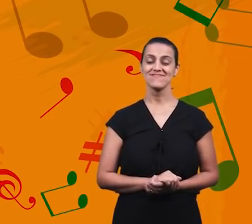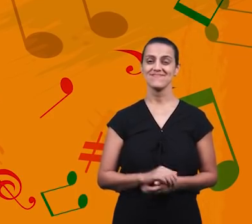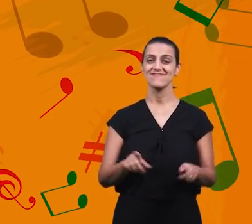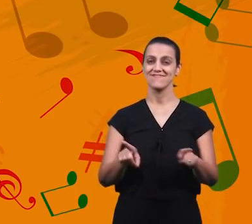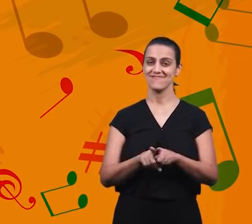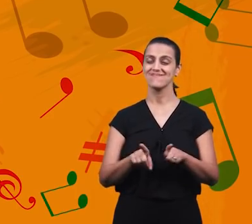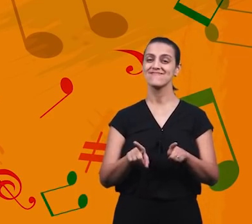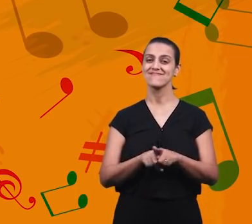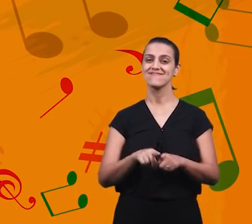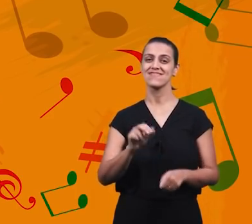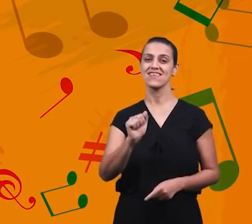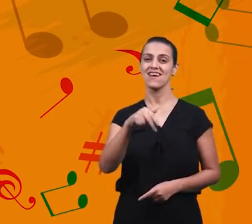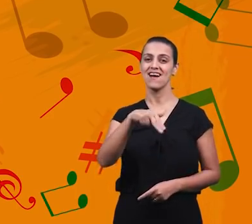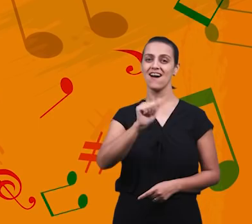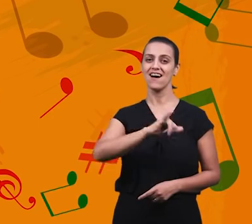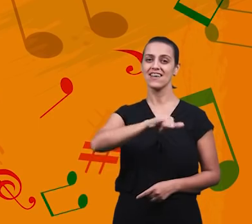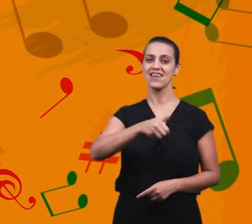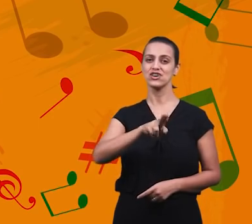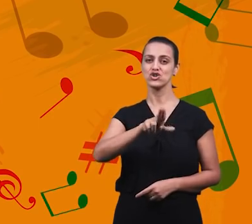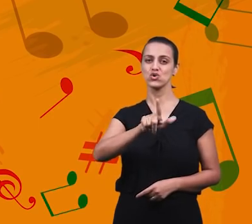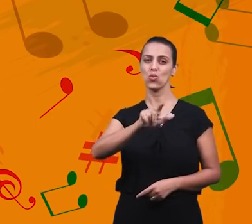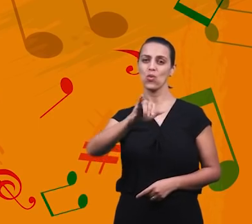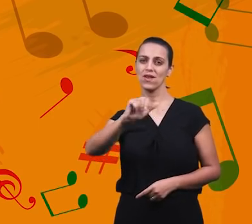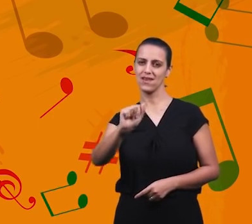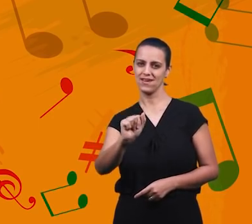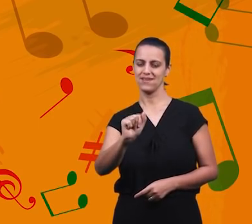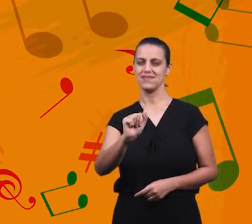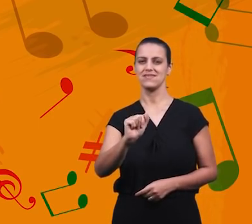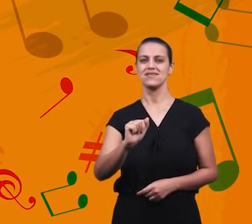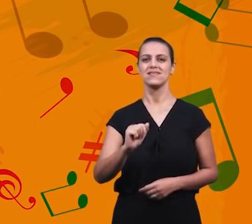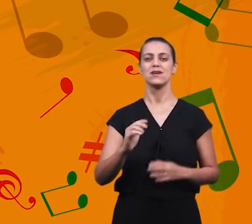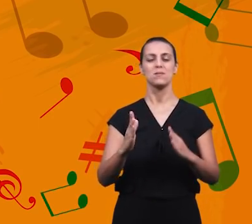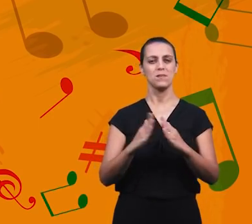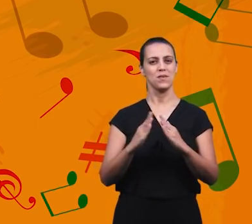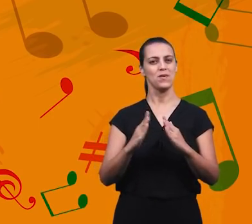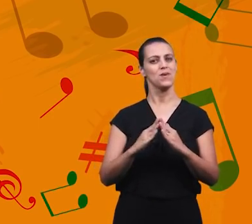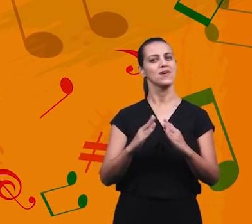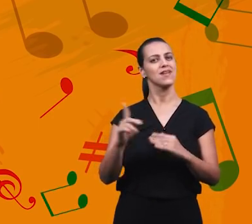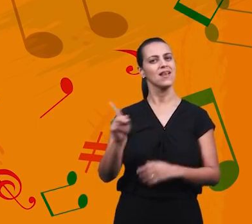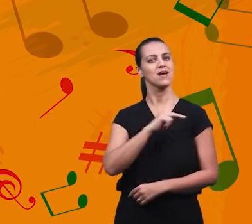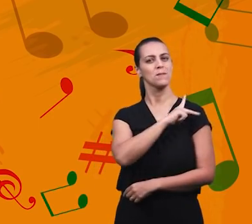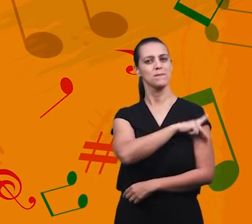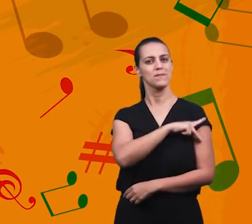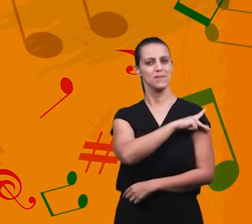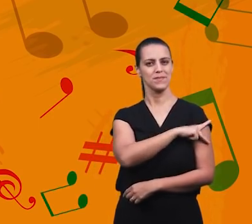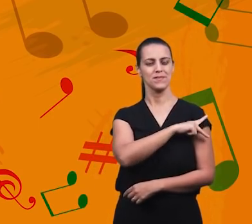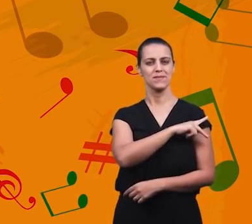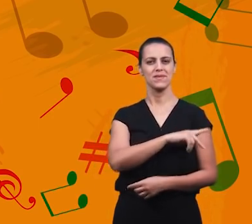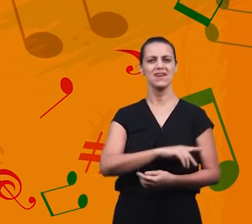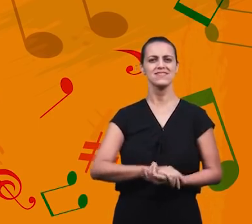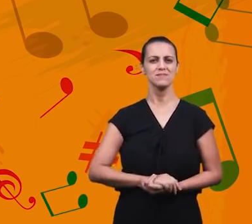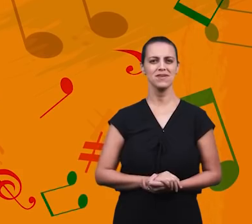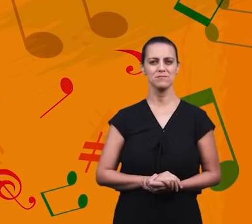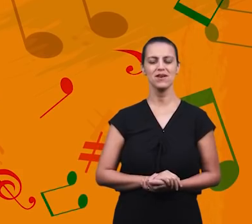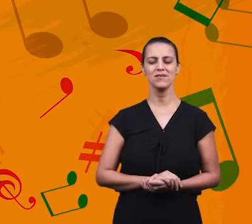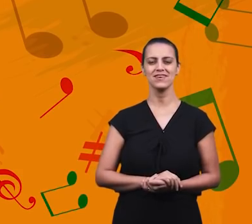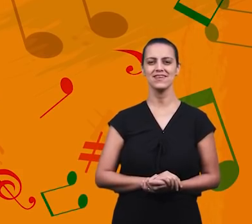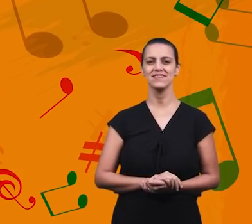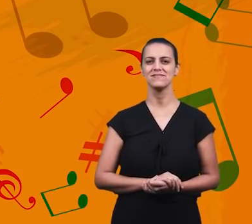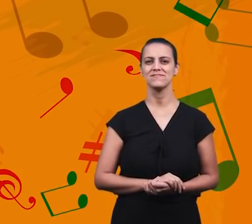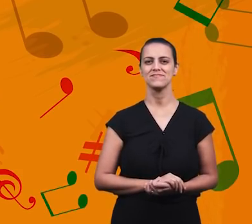A intermediária Ana Júlia de Oliveira Jorge, Teresina, Piauí.